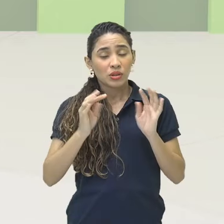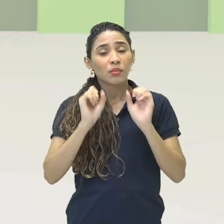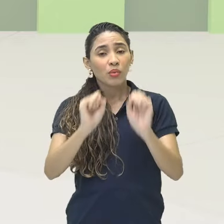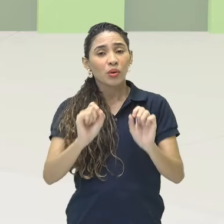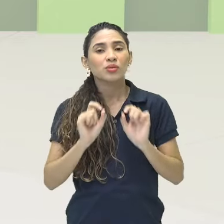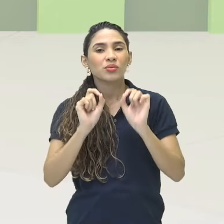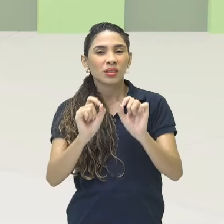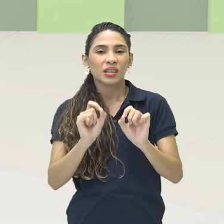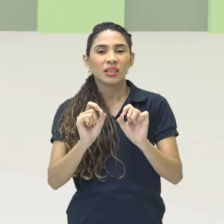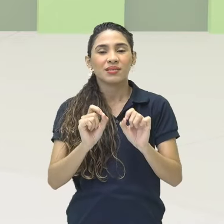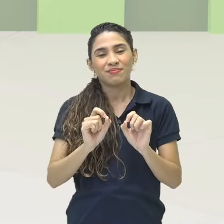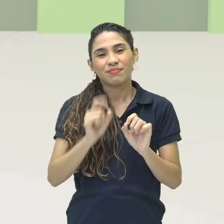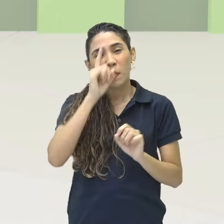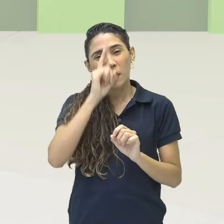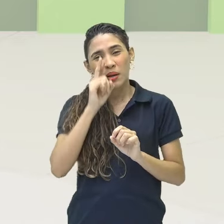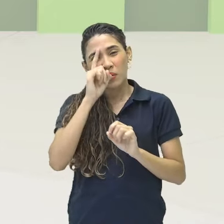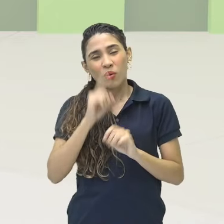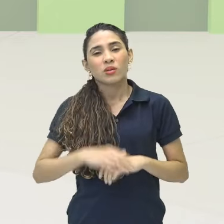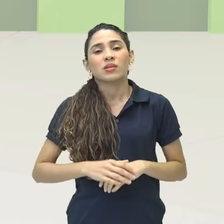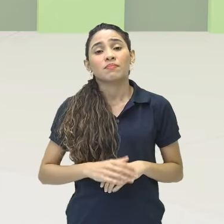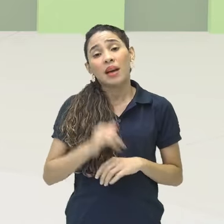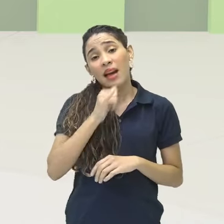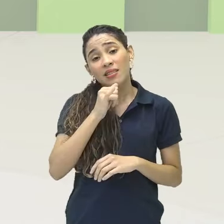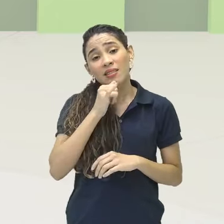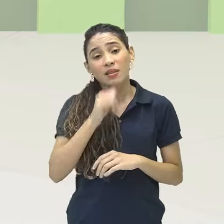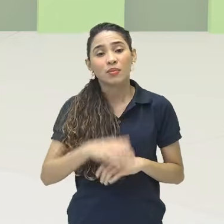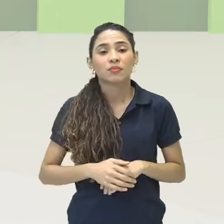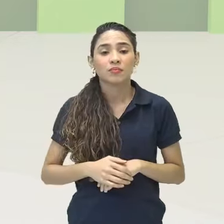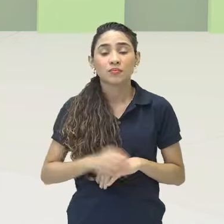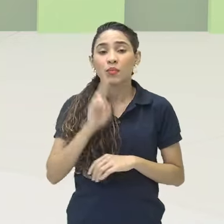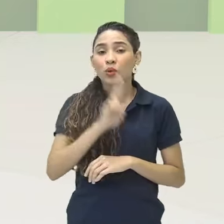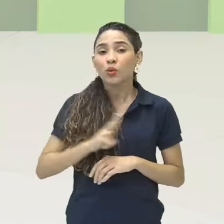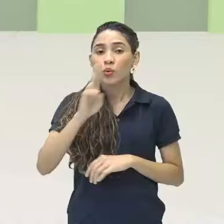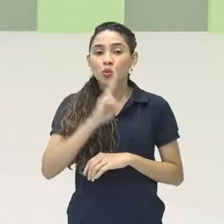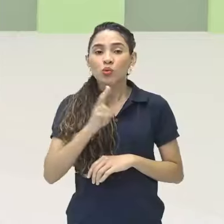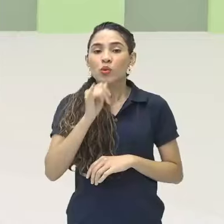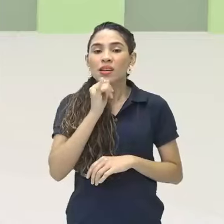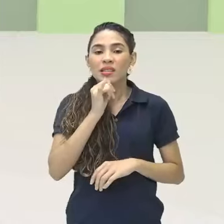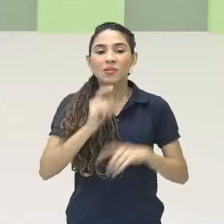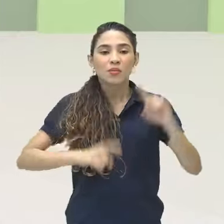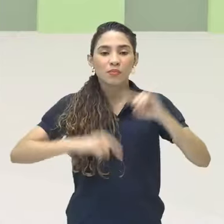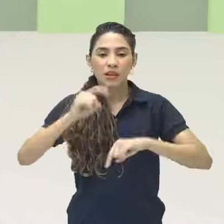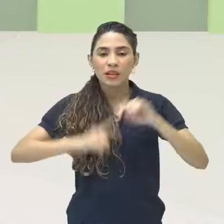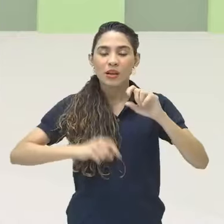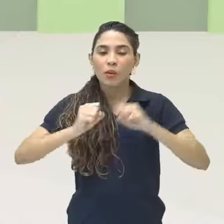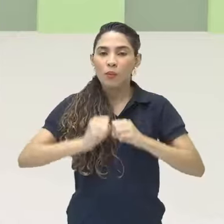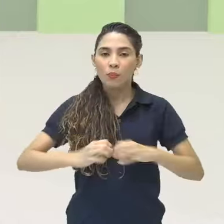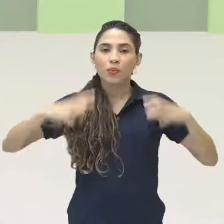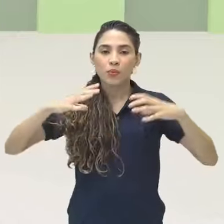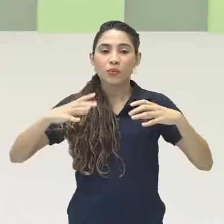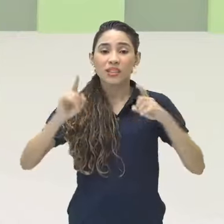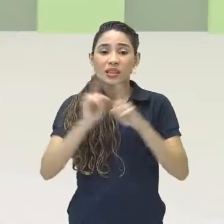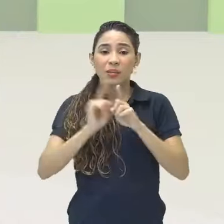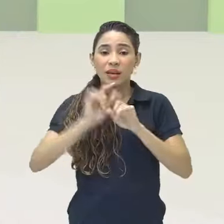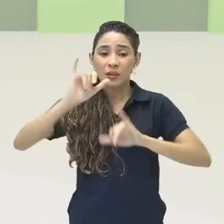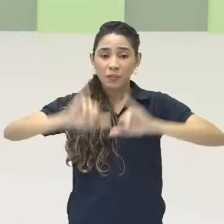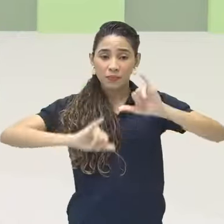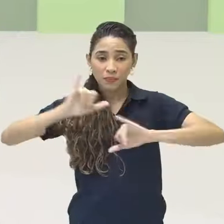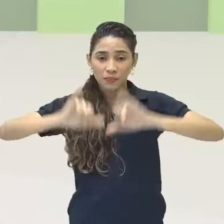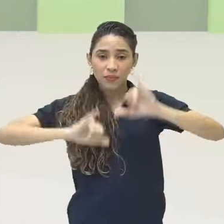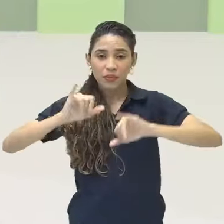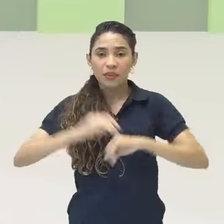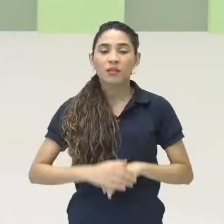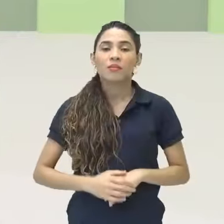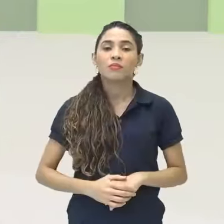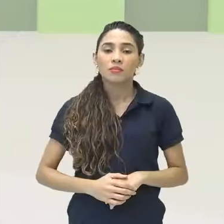tornar, às vezes, prejudicial, né? Um grande exemplo é o uso das armas nucleares e das armas químicas, que essas armas